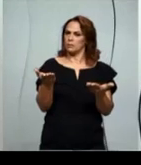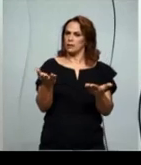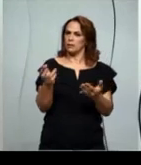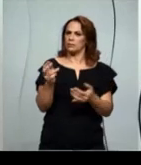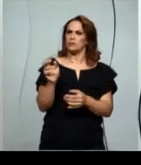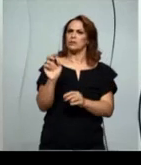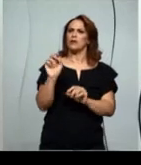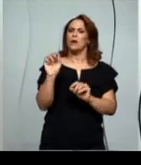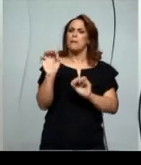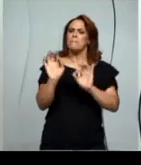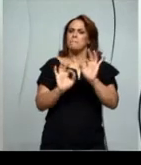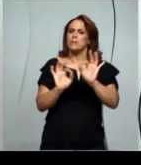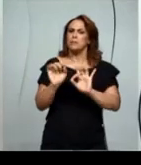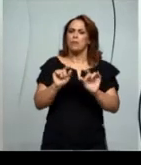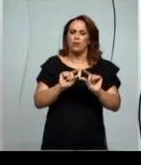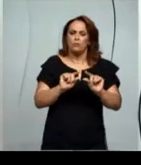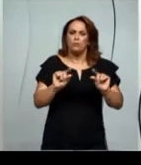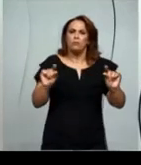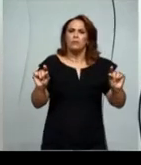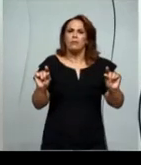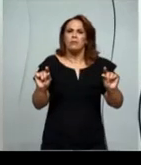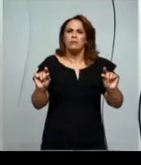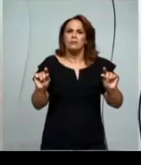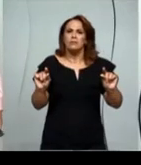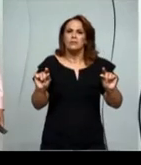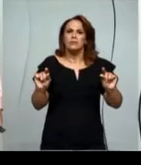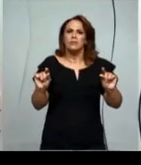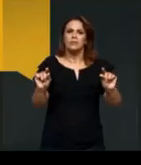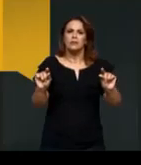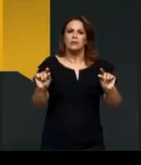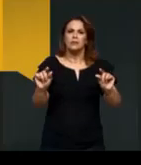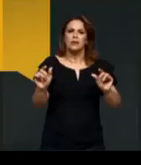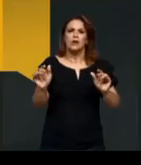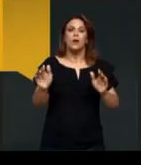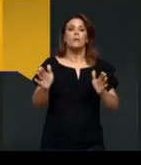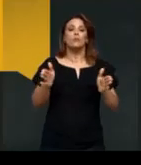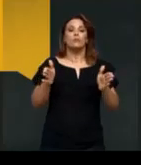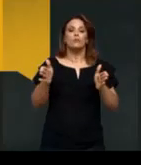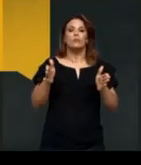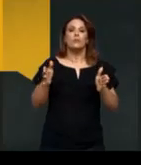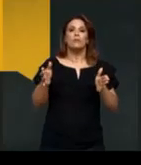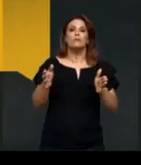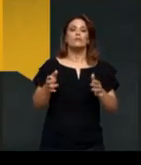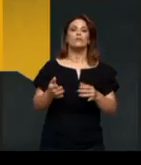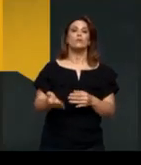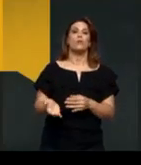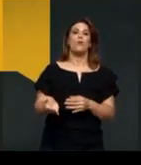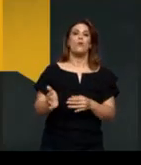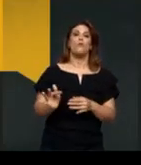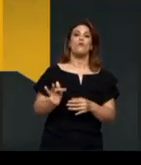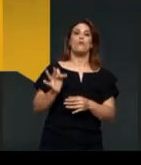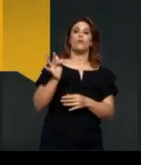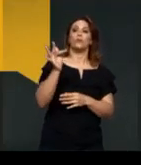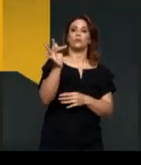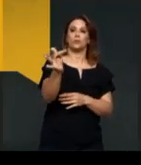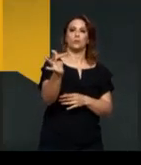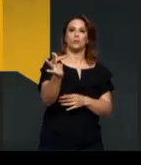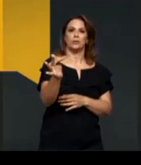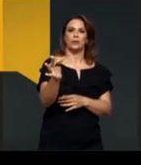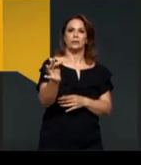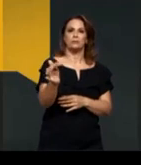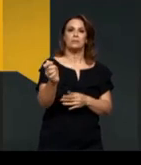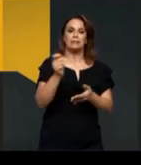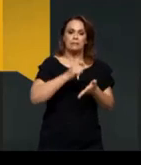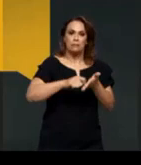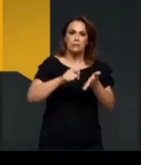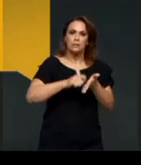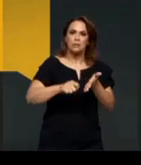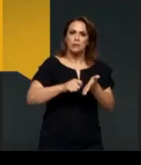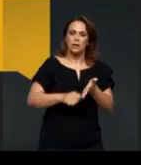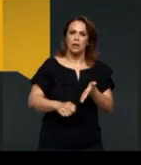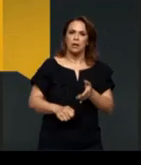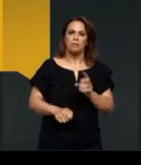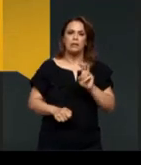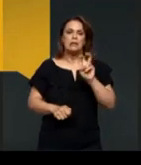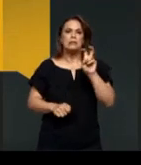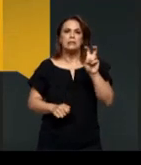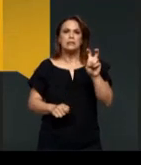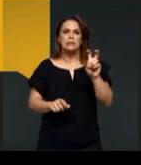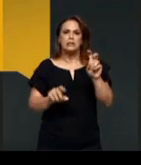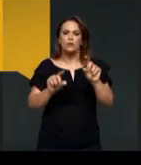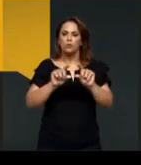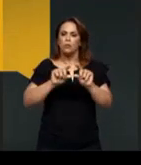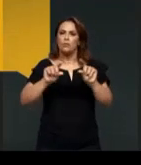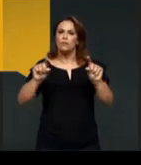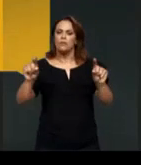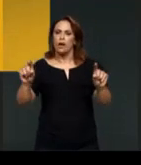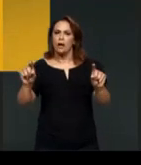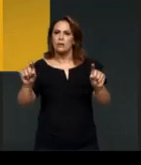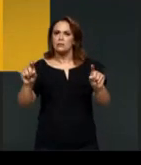as minhas decisões de agora em diante? Escreva aí 5 frases usando o eu, 5 afirmativas, 5 negativas. O que eu vou fazer a partir